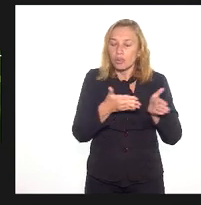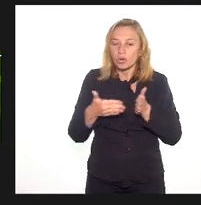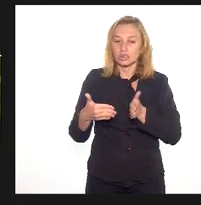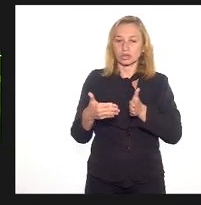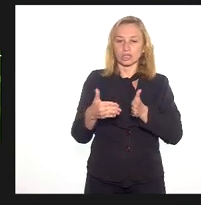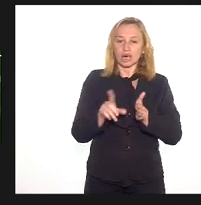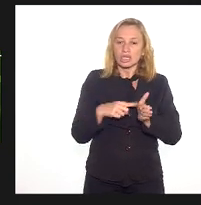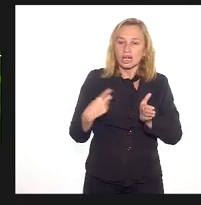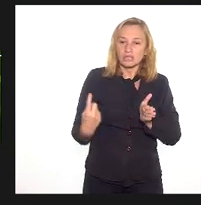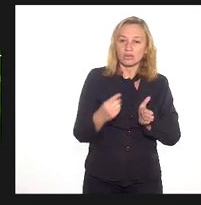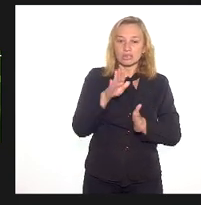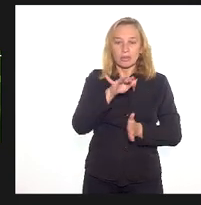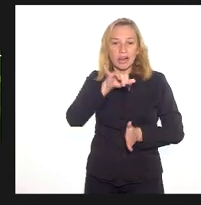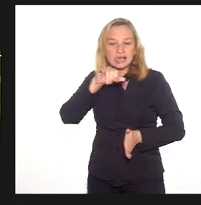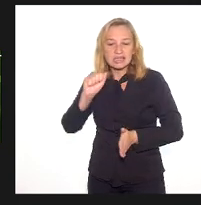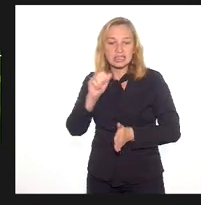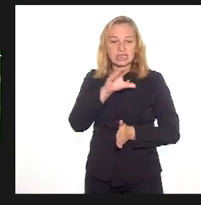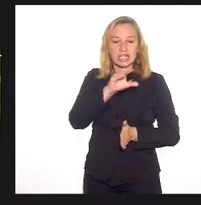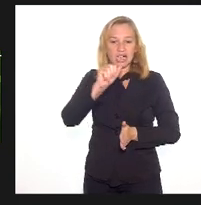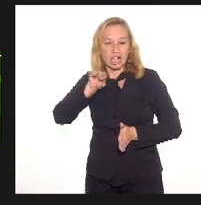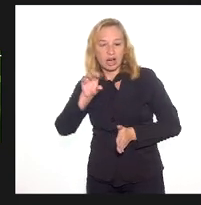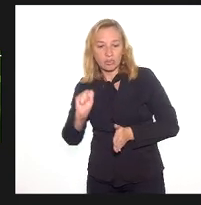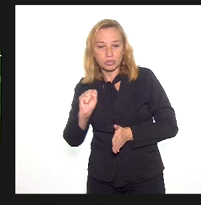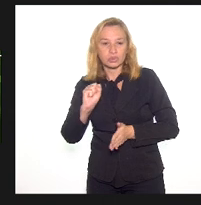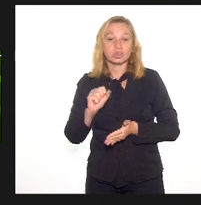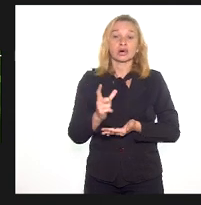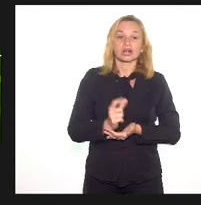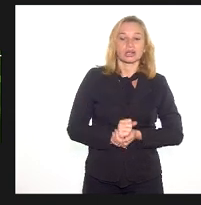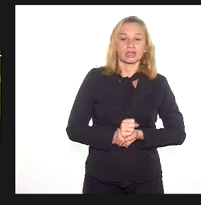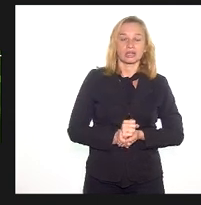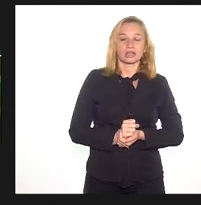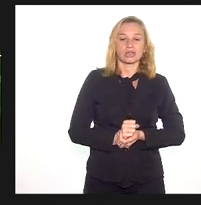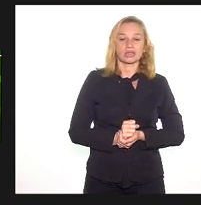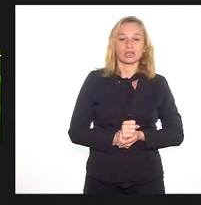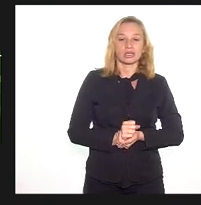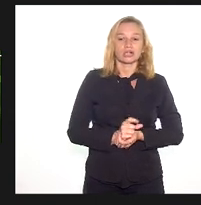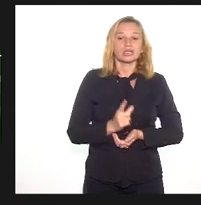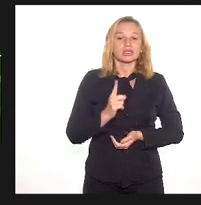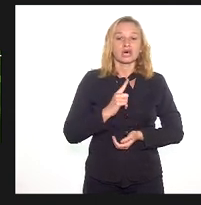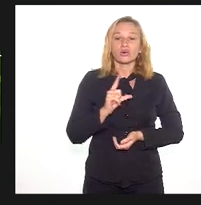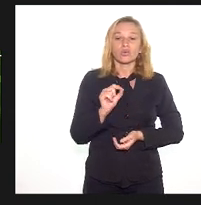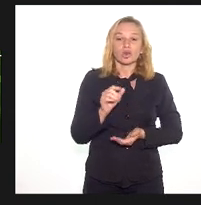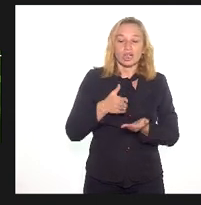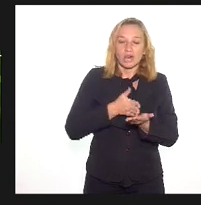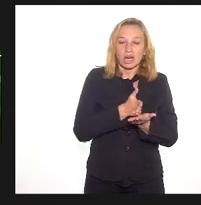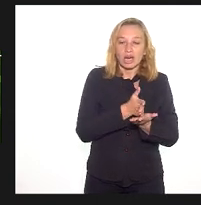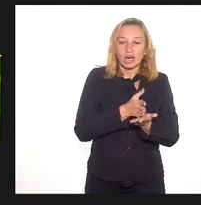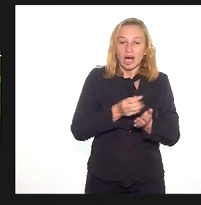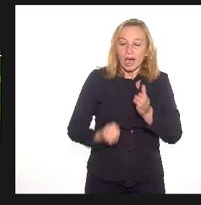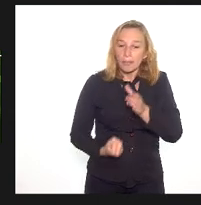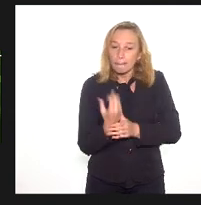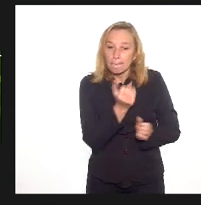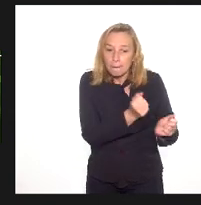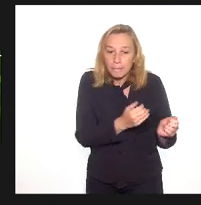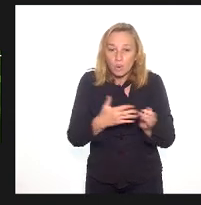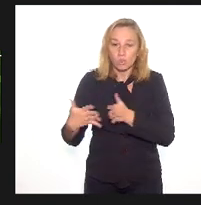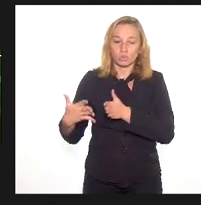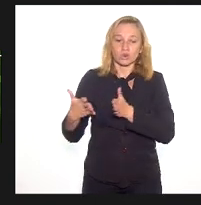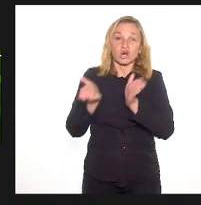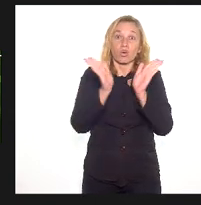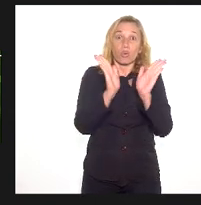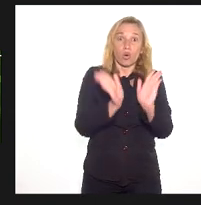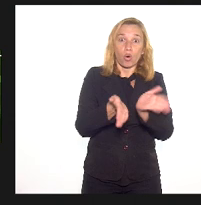nossa querida bacia de Campos envolve a curva de produção